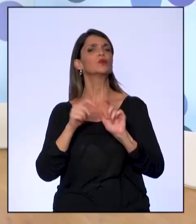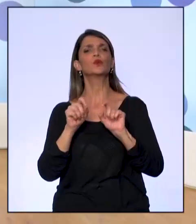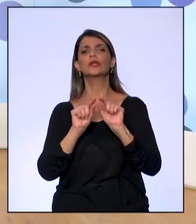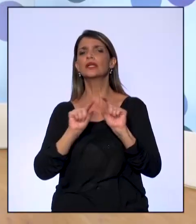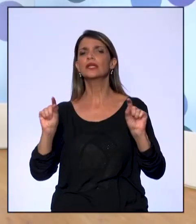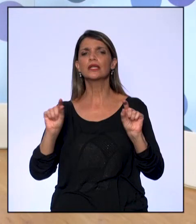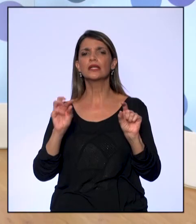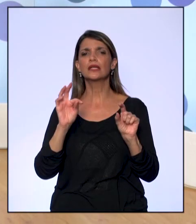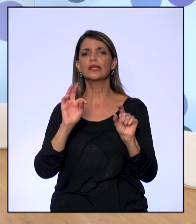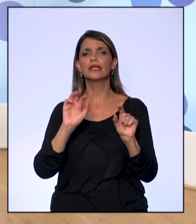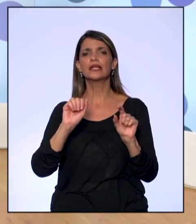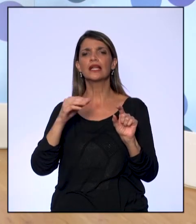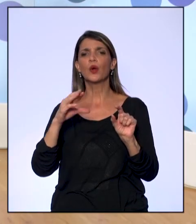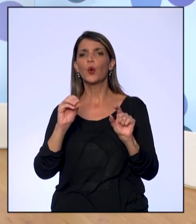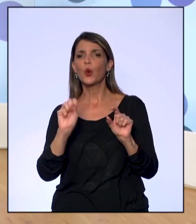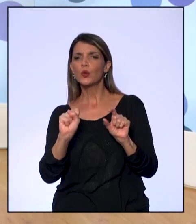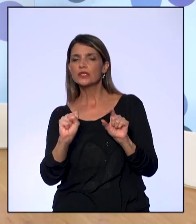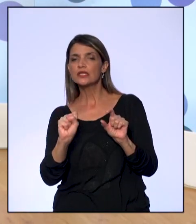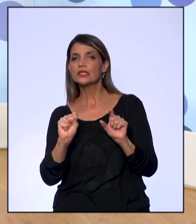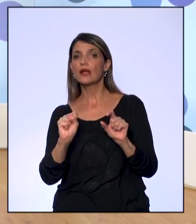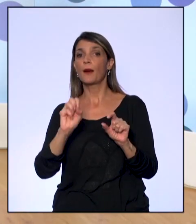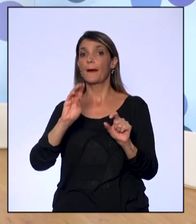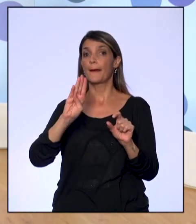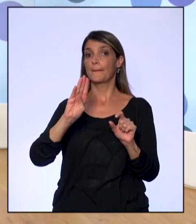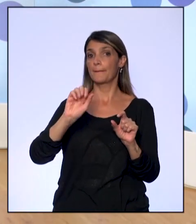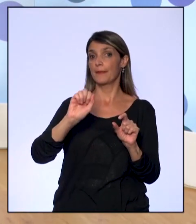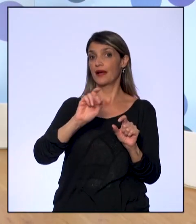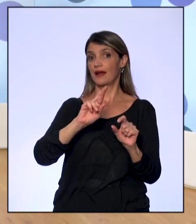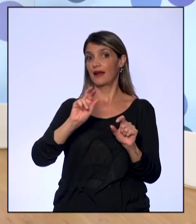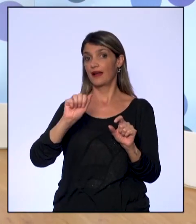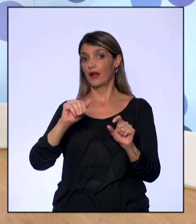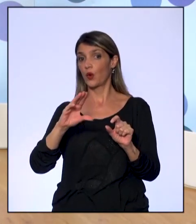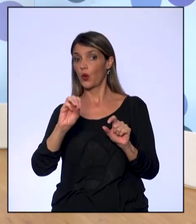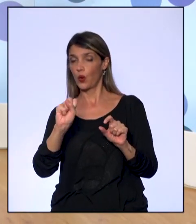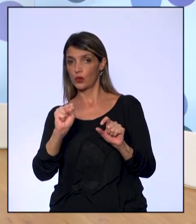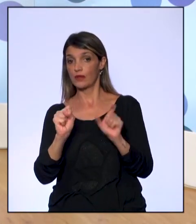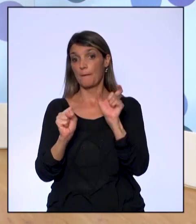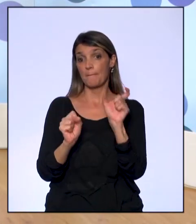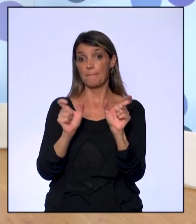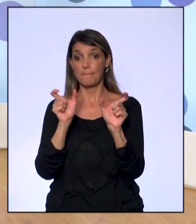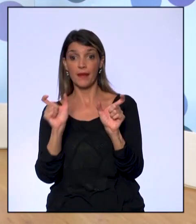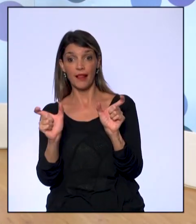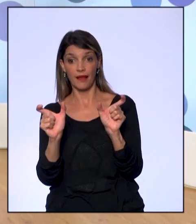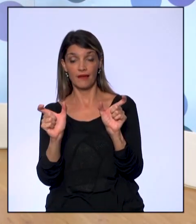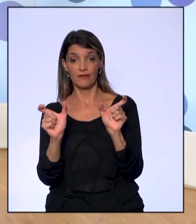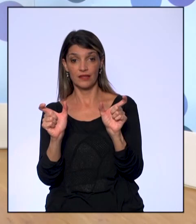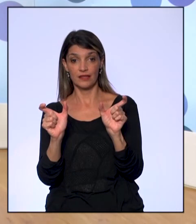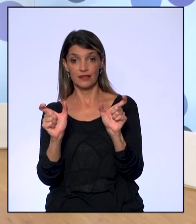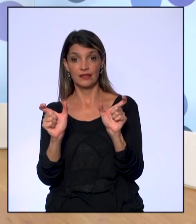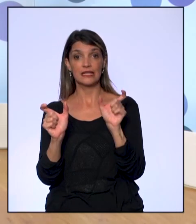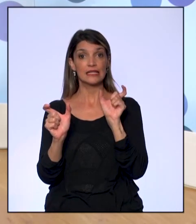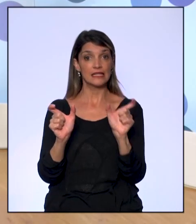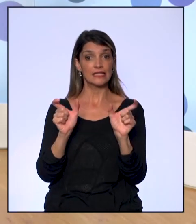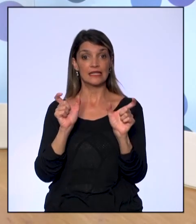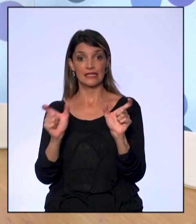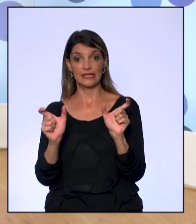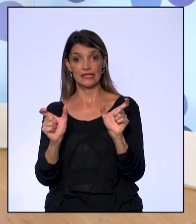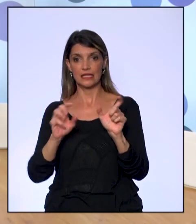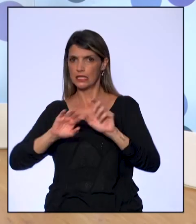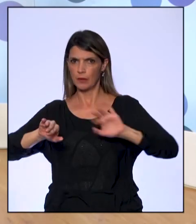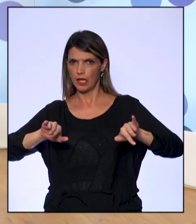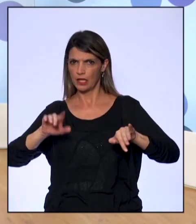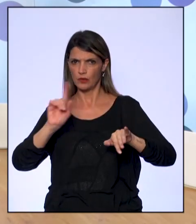expressão das palavras falar brancos não da expressão e da palavra da palavra lateral assistir literal não